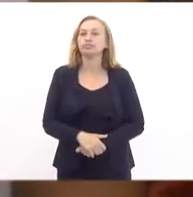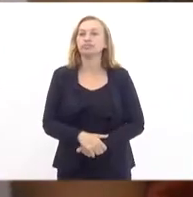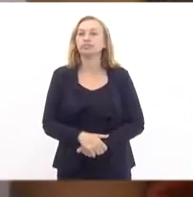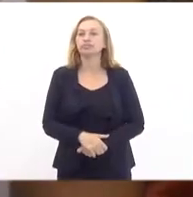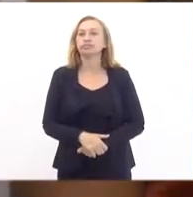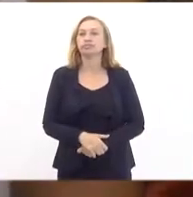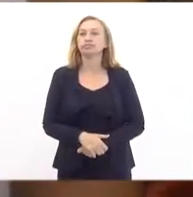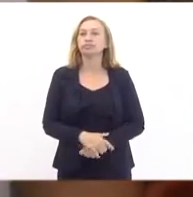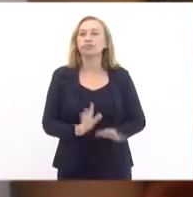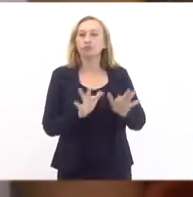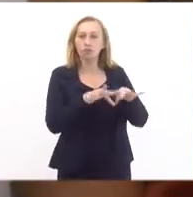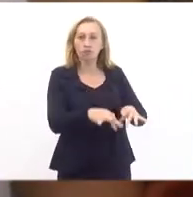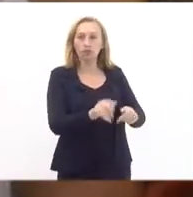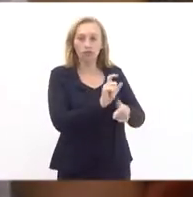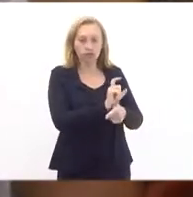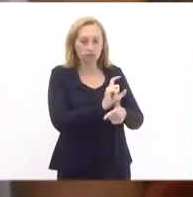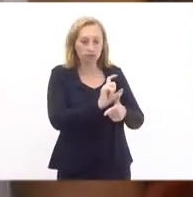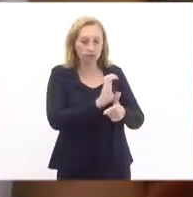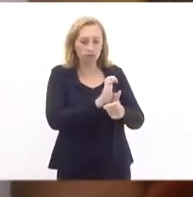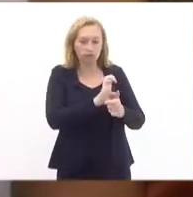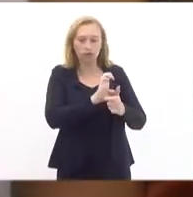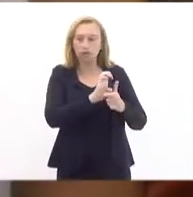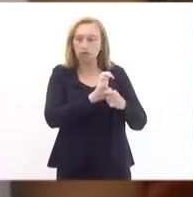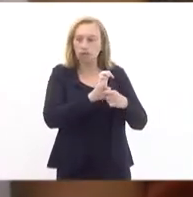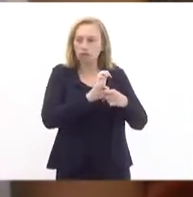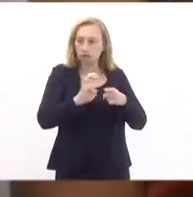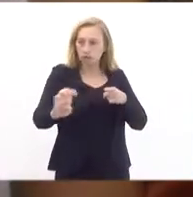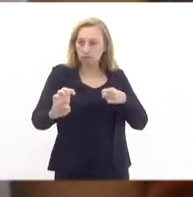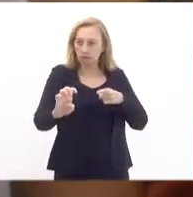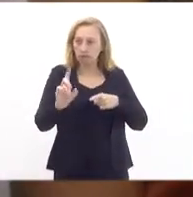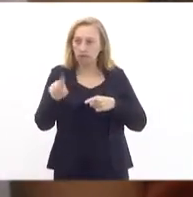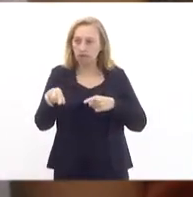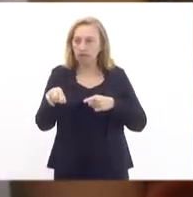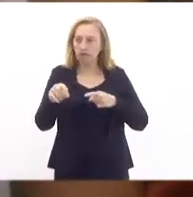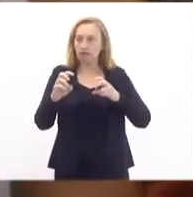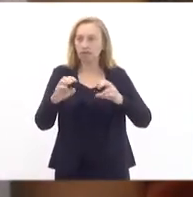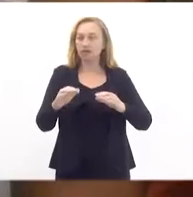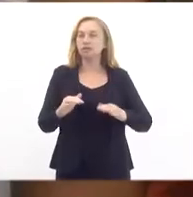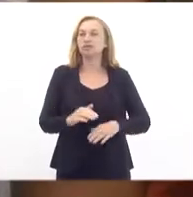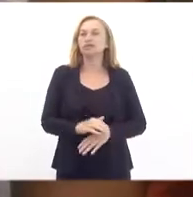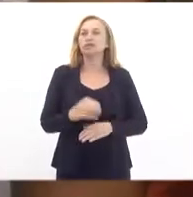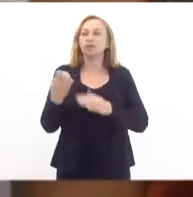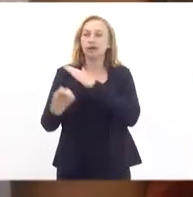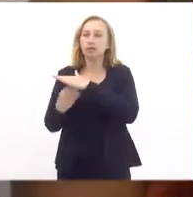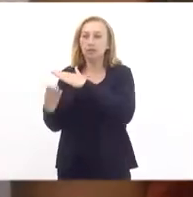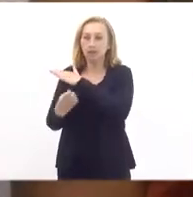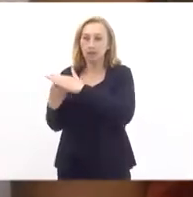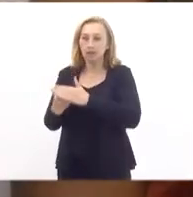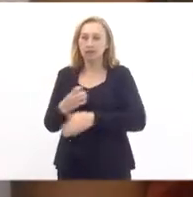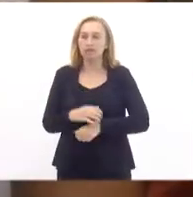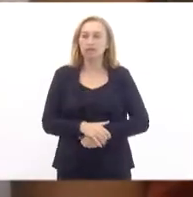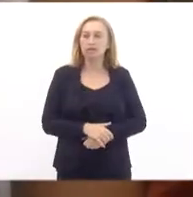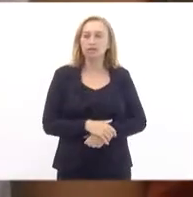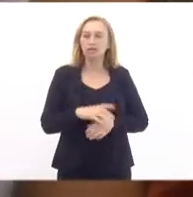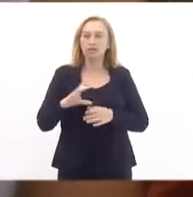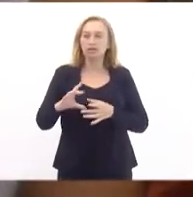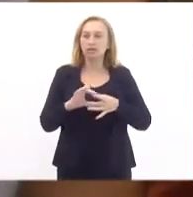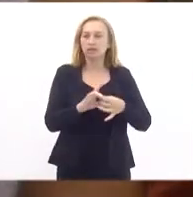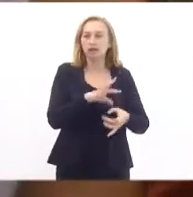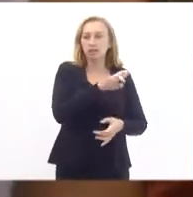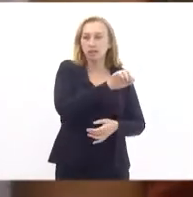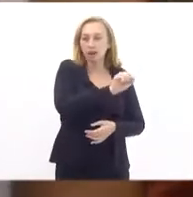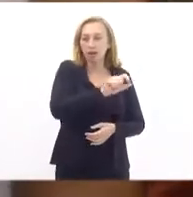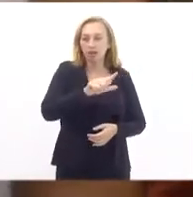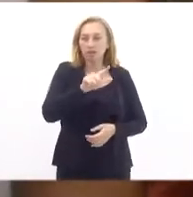com o fim do Expresso, né, ou seja, que a Supervia denominou isso integração do ramal Santa Cruz com